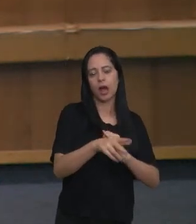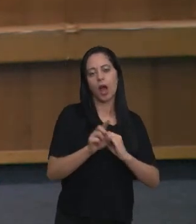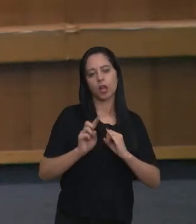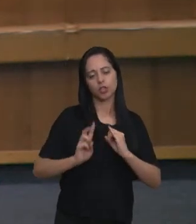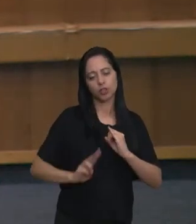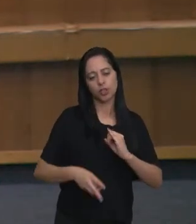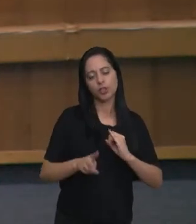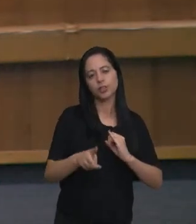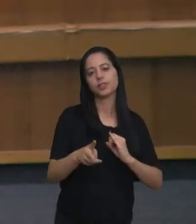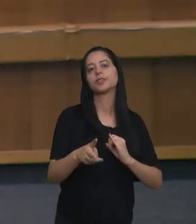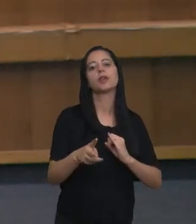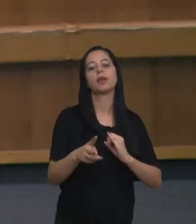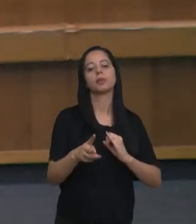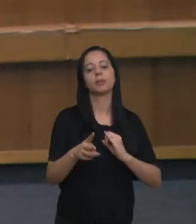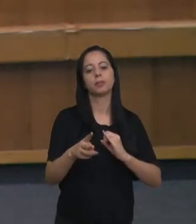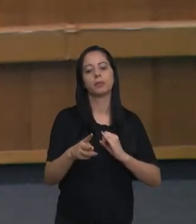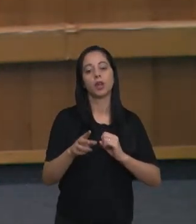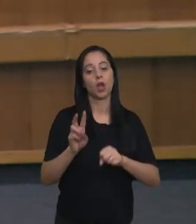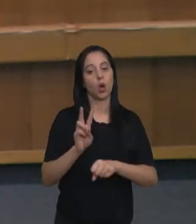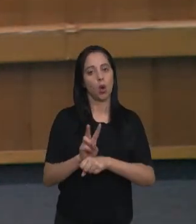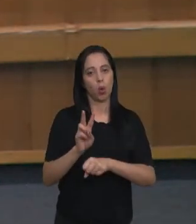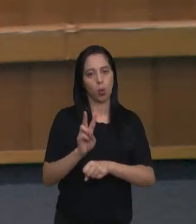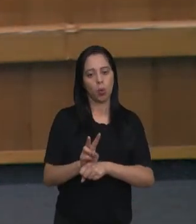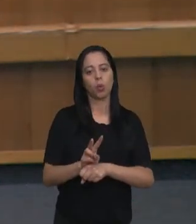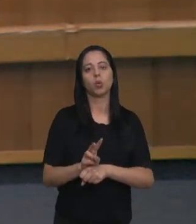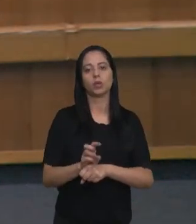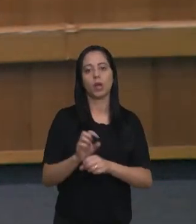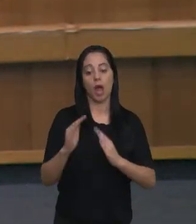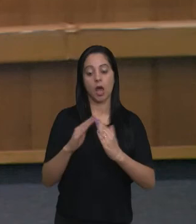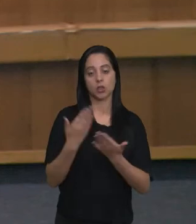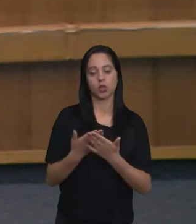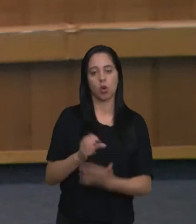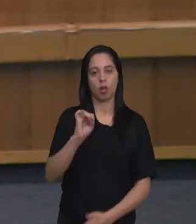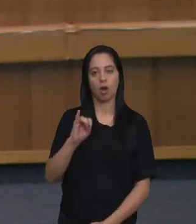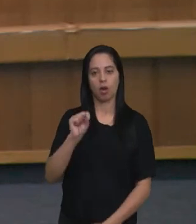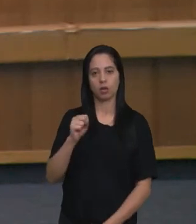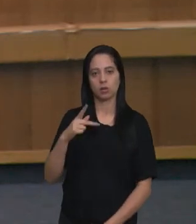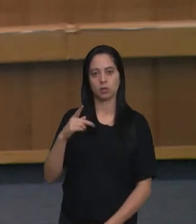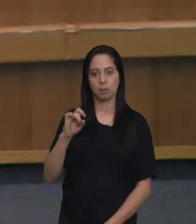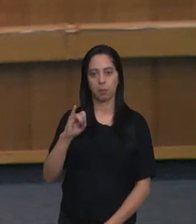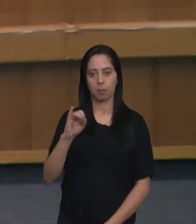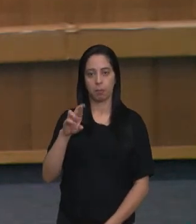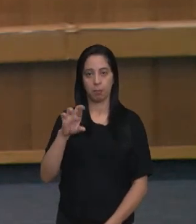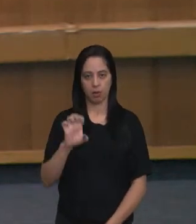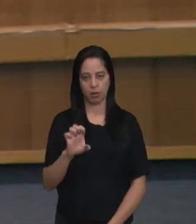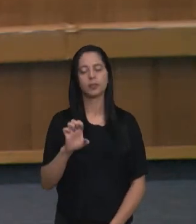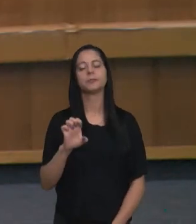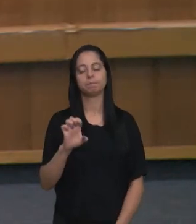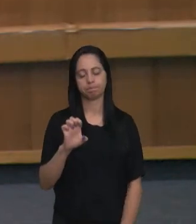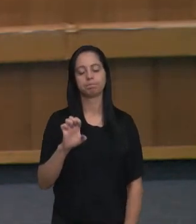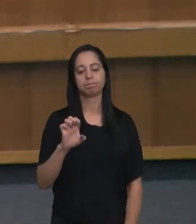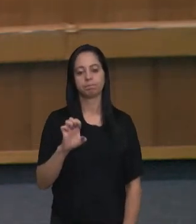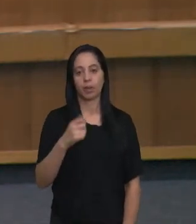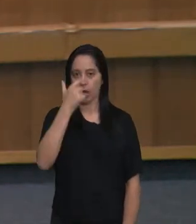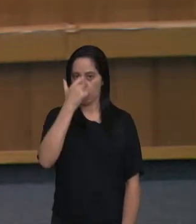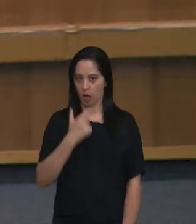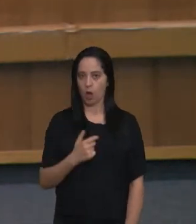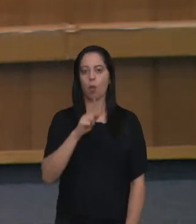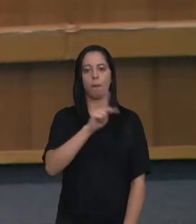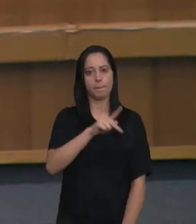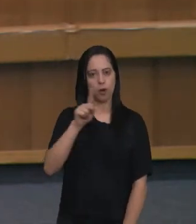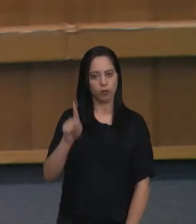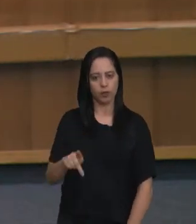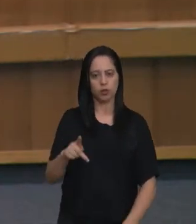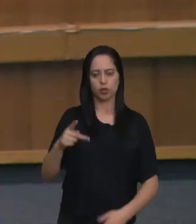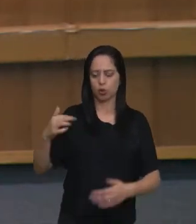complexo educacional agora, que envolve também o Colégio Inspire, como muito bem o doutor colocou, de onde eu sou professor